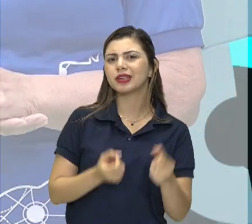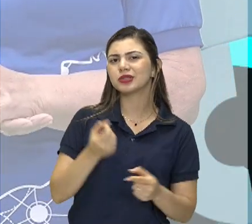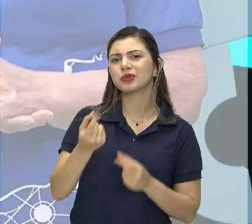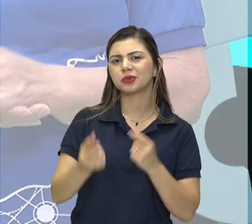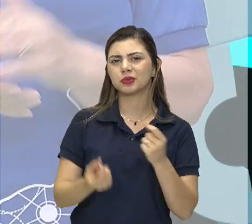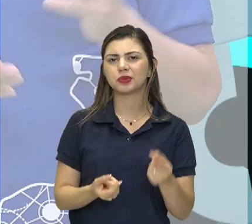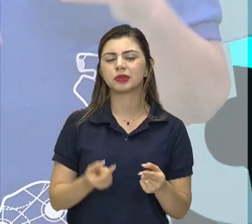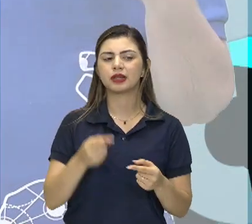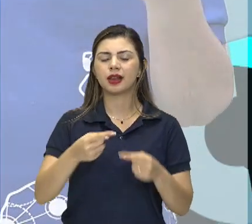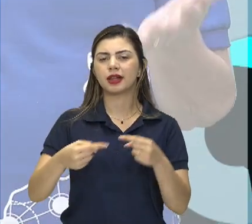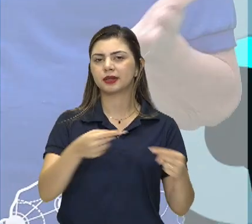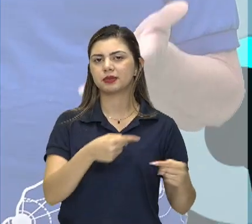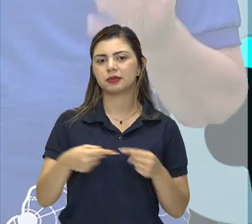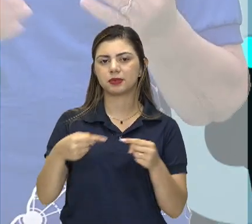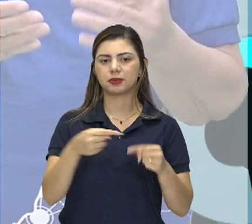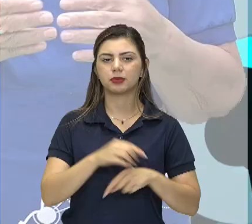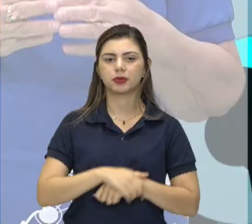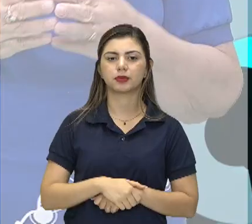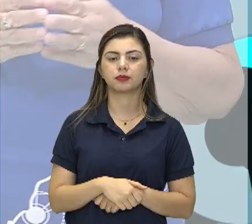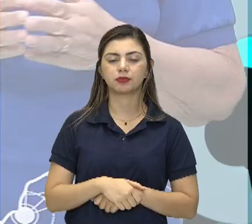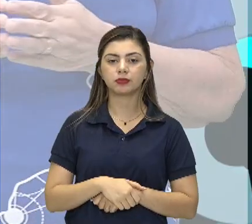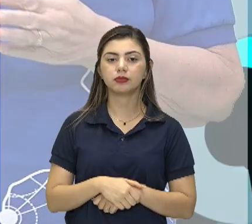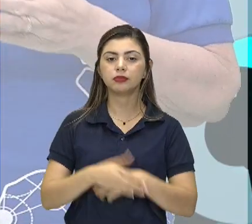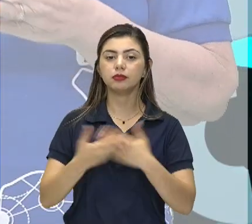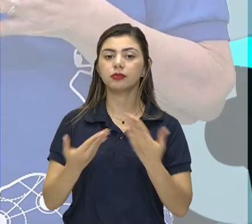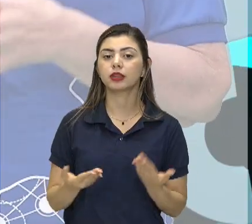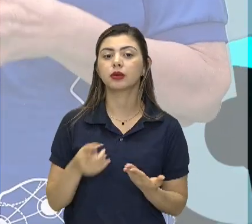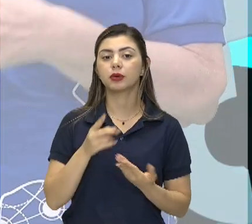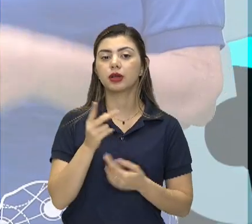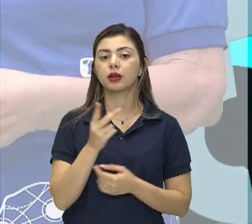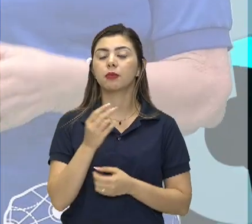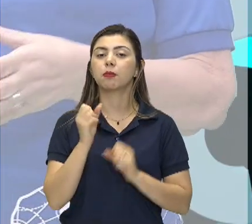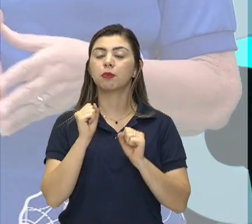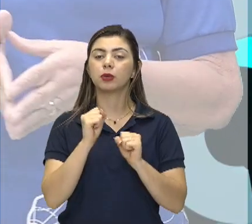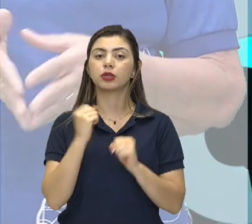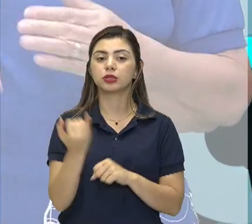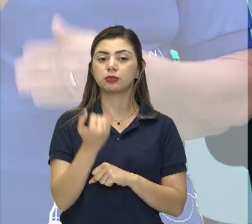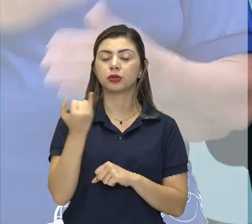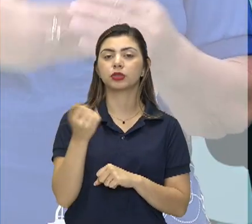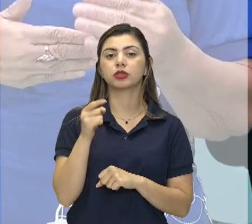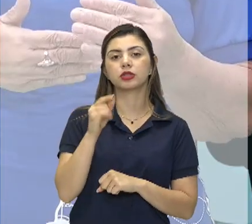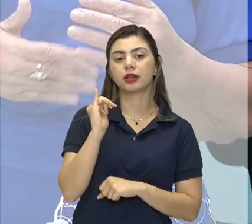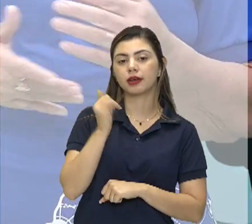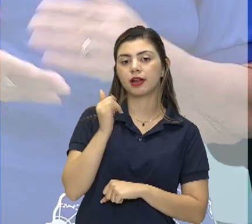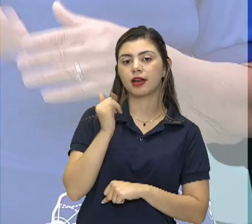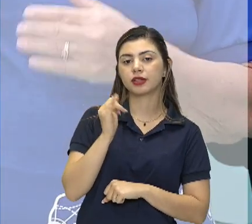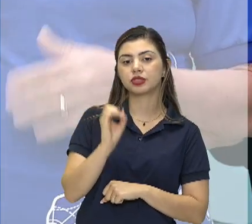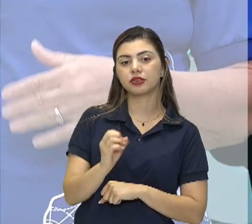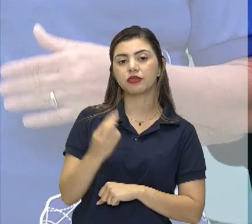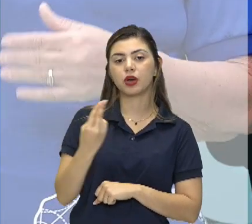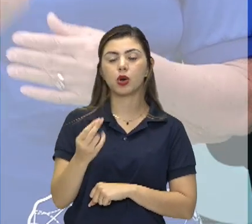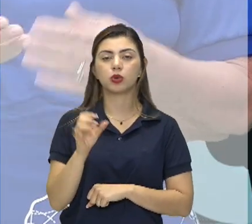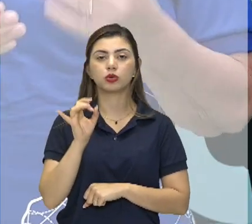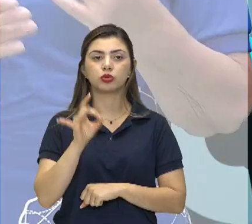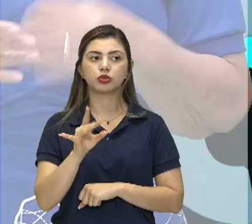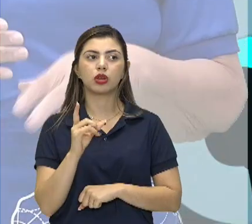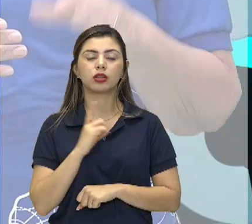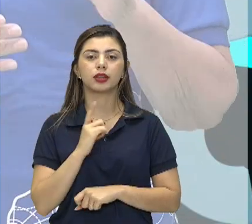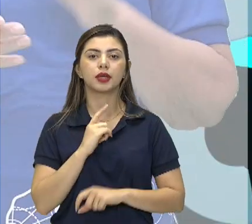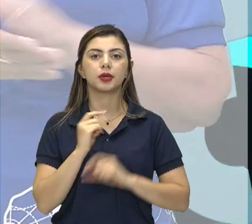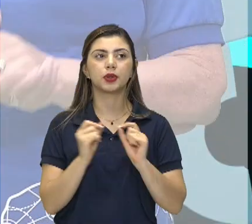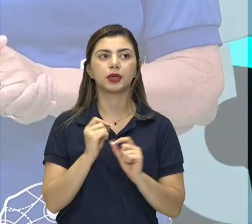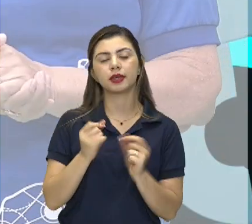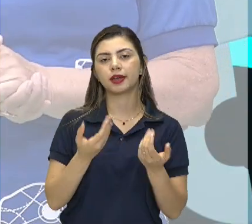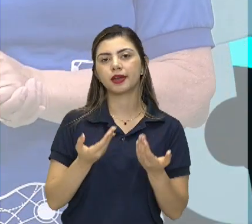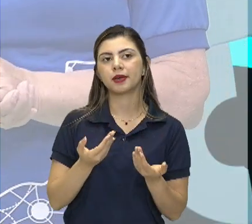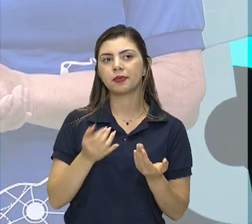do conflito. Elas podem ter importância no andamento da narrativa ou apenas atuar na